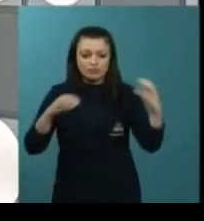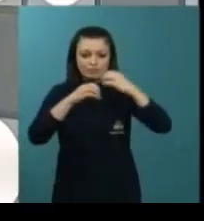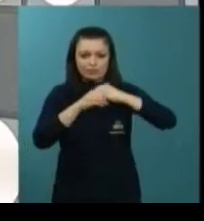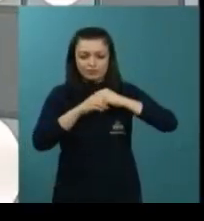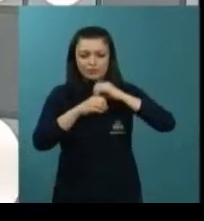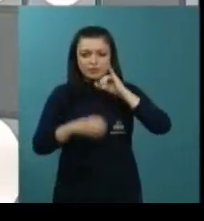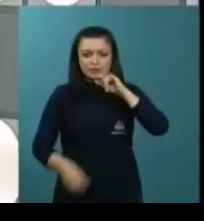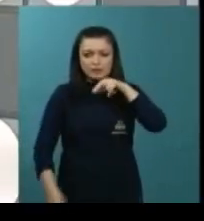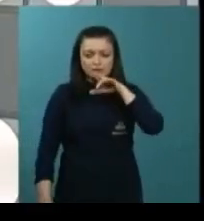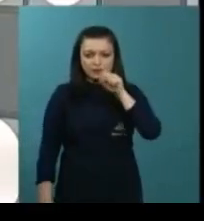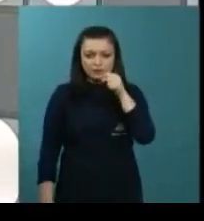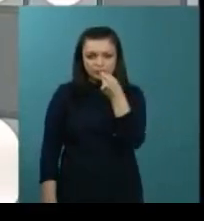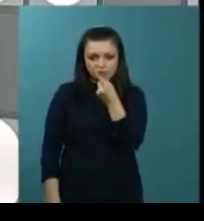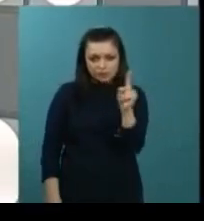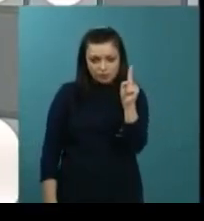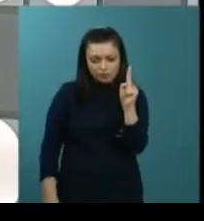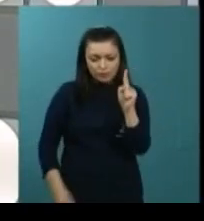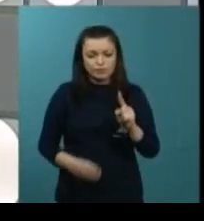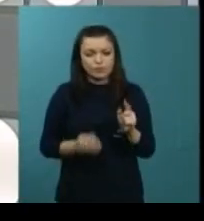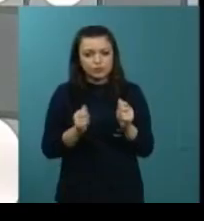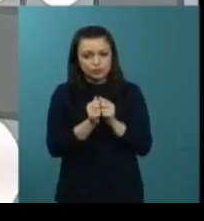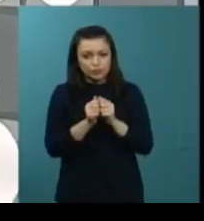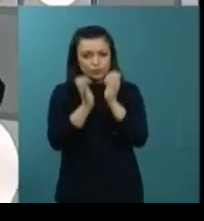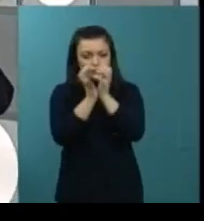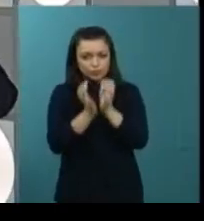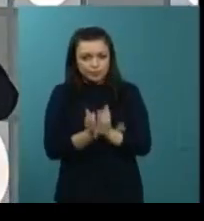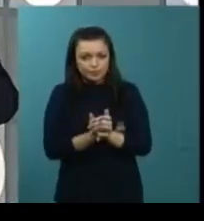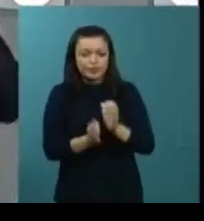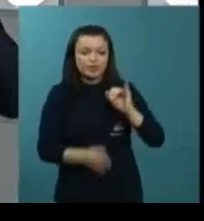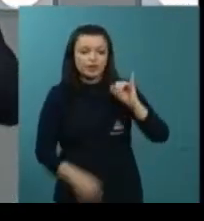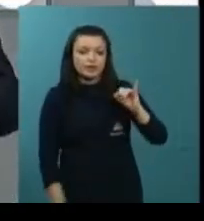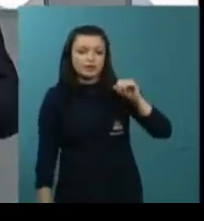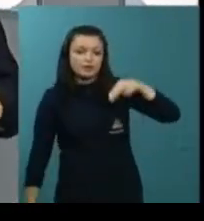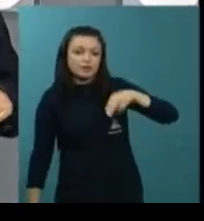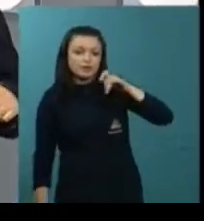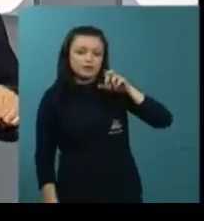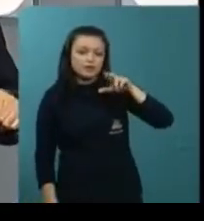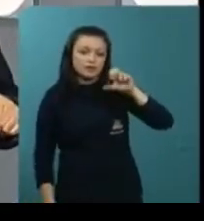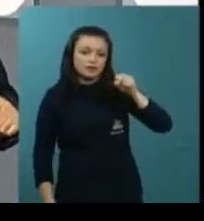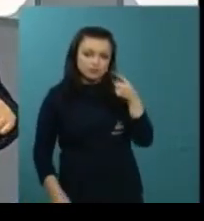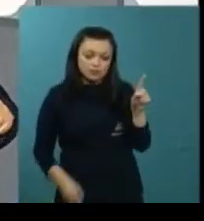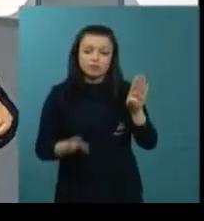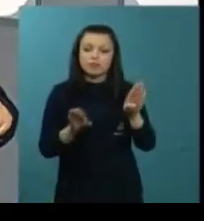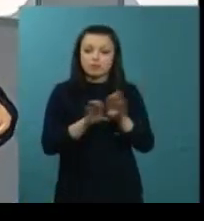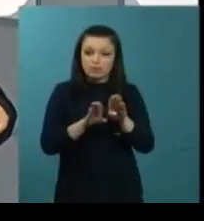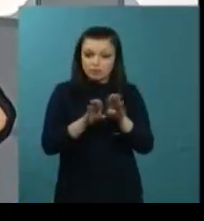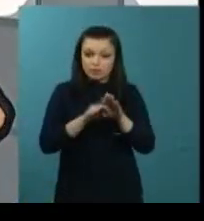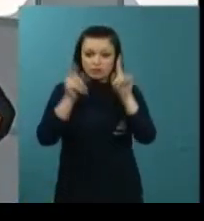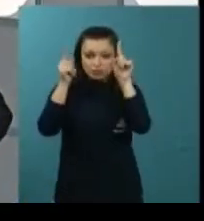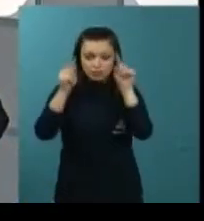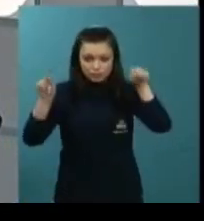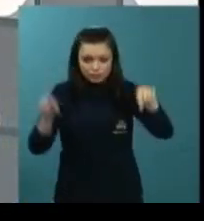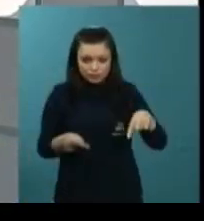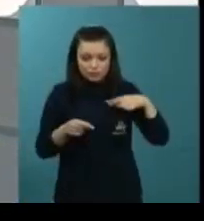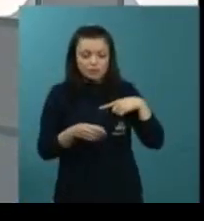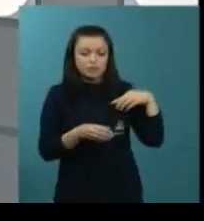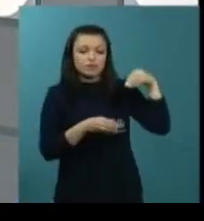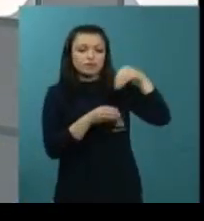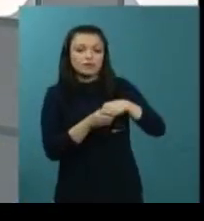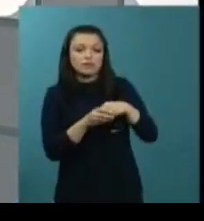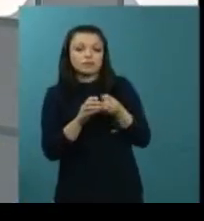de 2 ou mais conjuntos. E a interseção é também um conjunto,